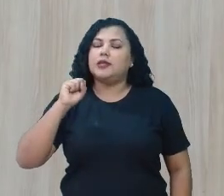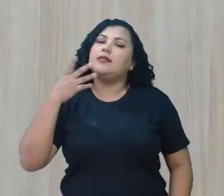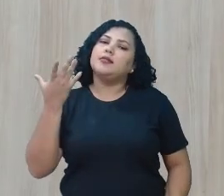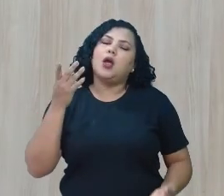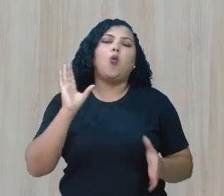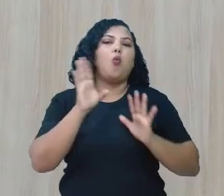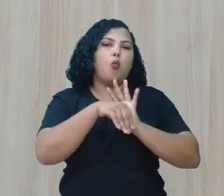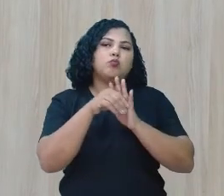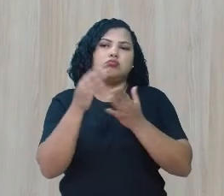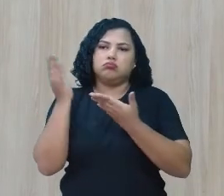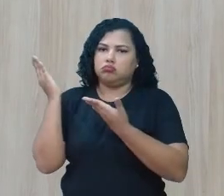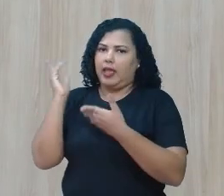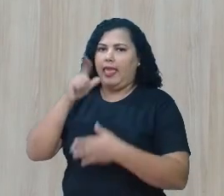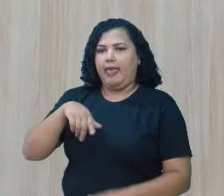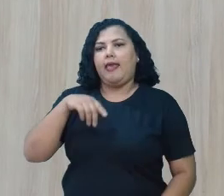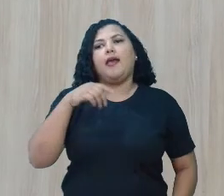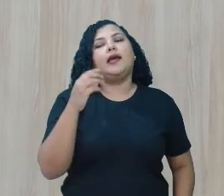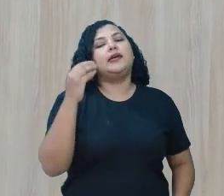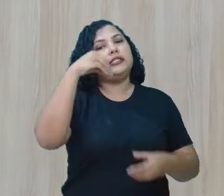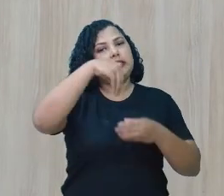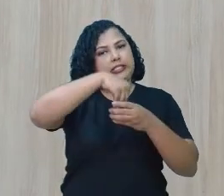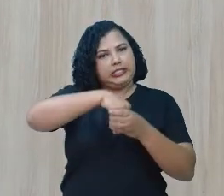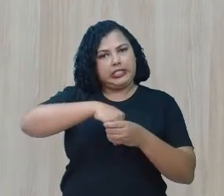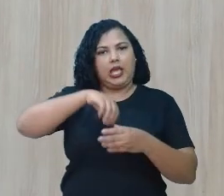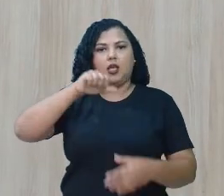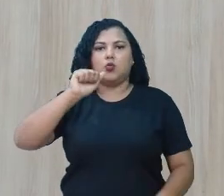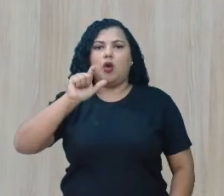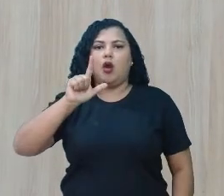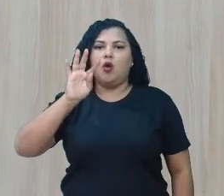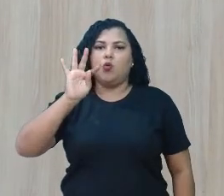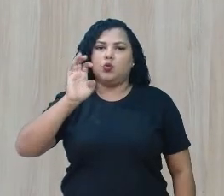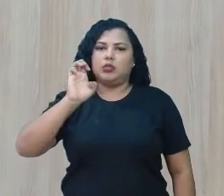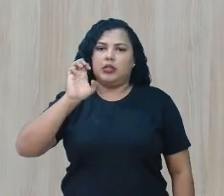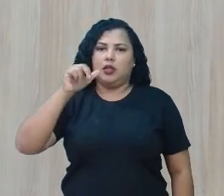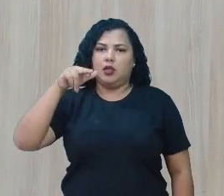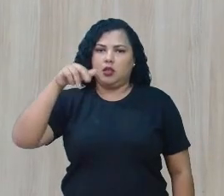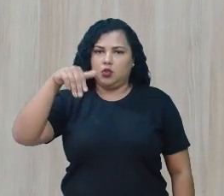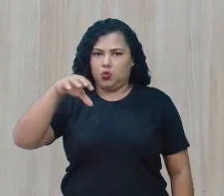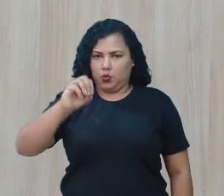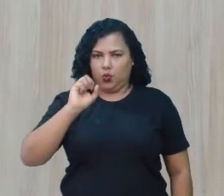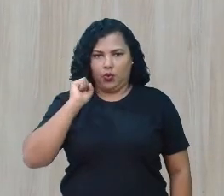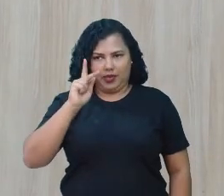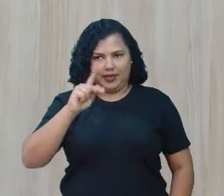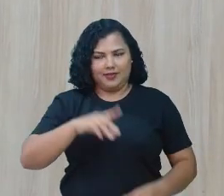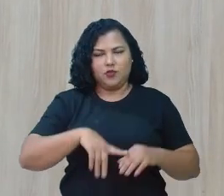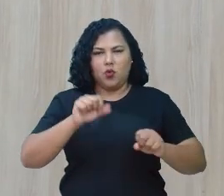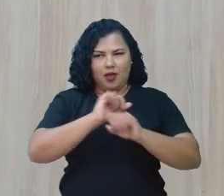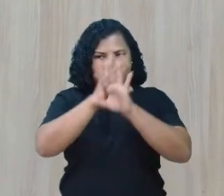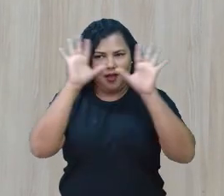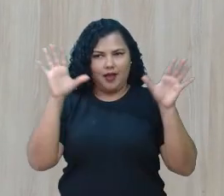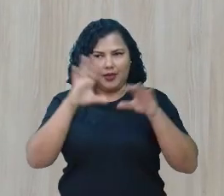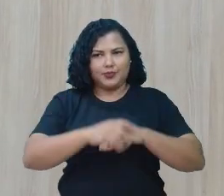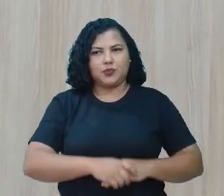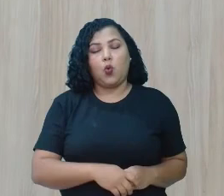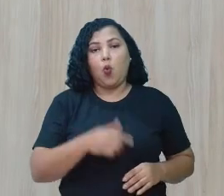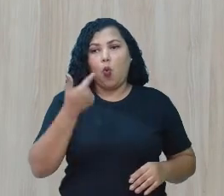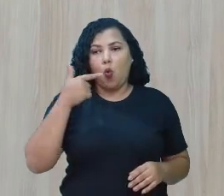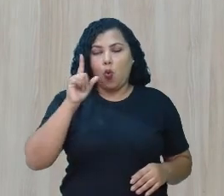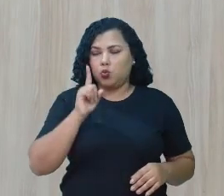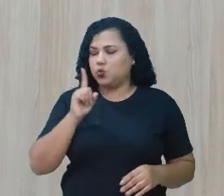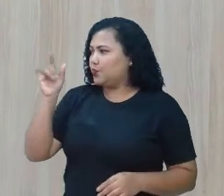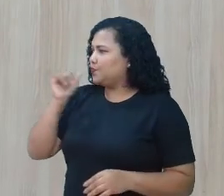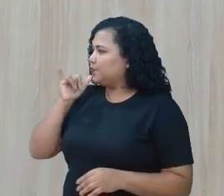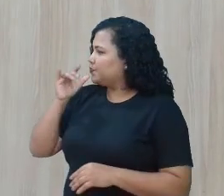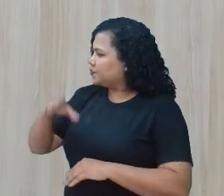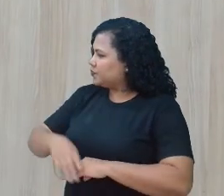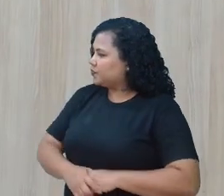desses dois ângulos rosinhas aí, eles são ângulos alterno e interno, tá joia? Ficou claro? Acompanhe esse outro exemplo aqui,